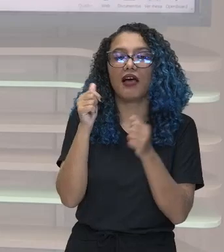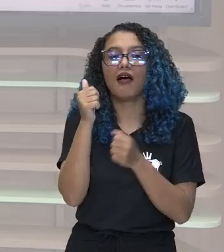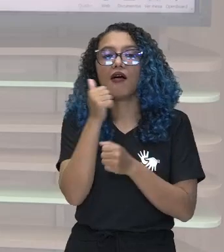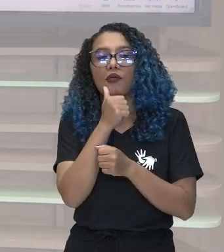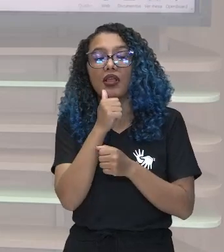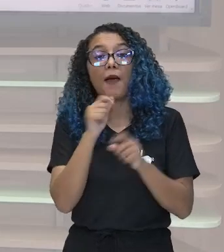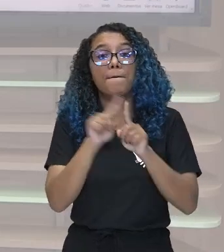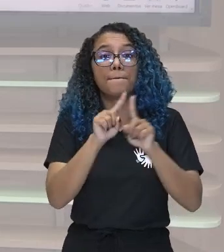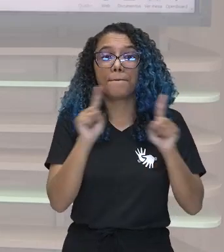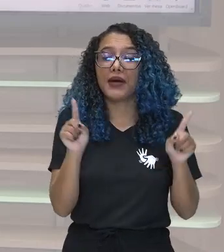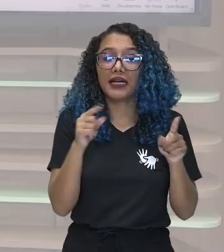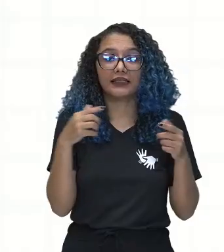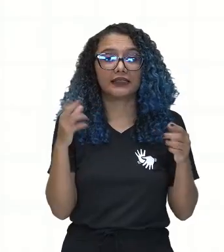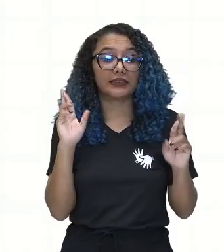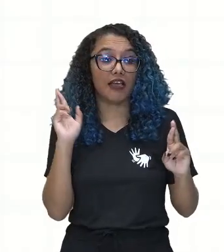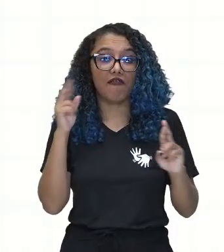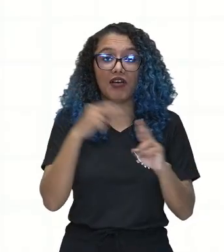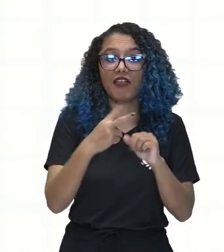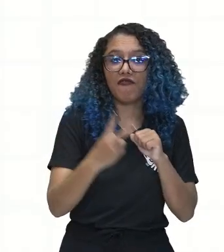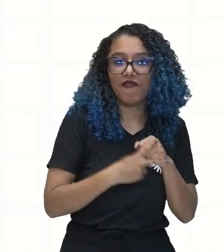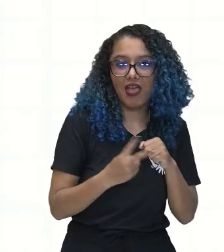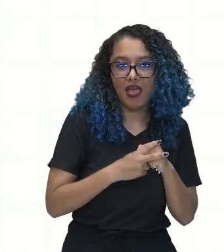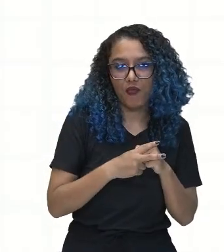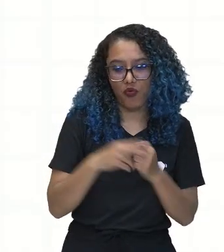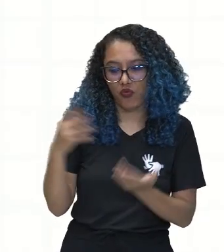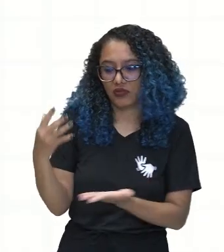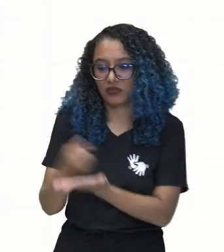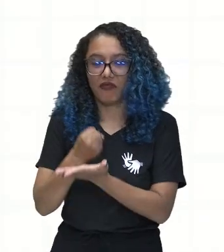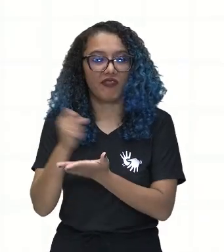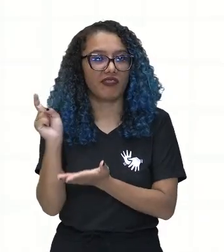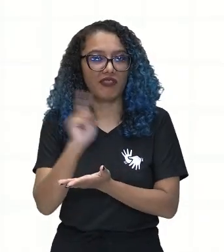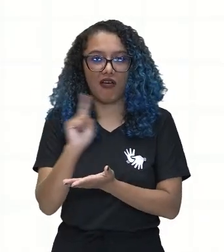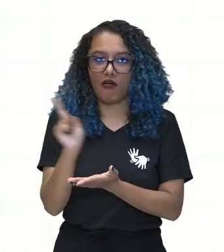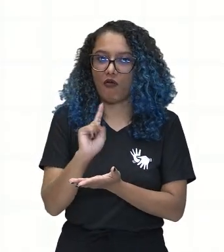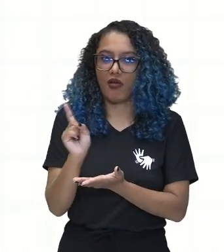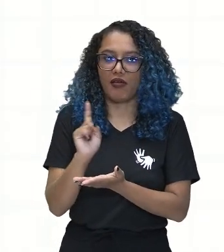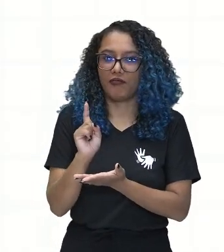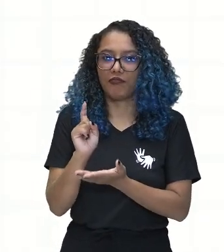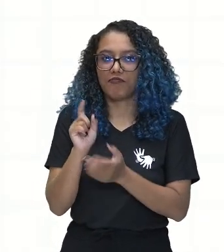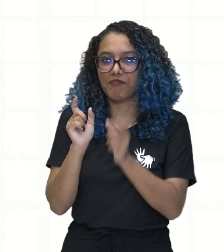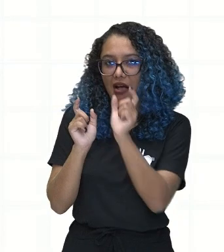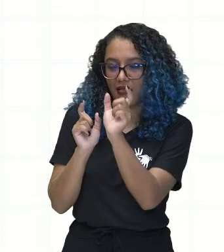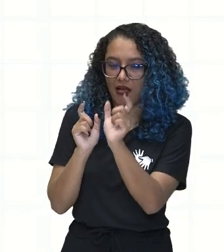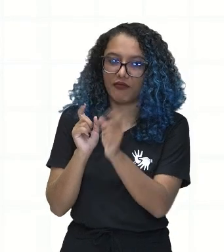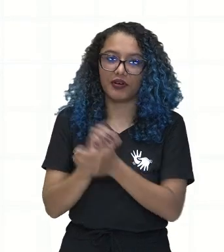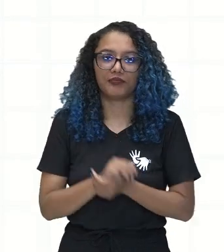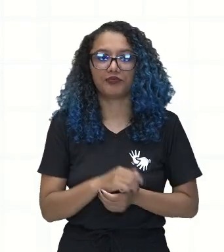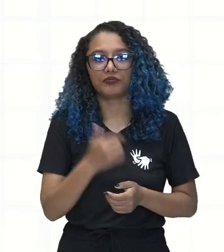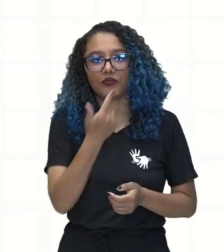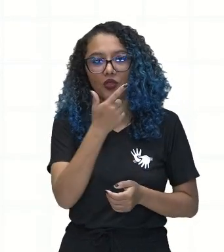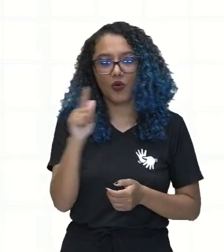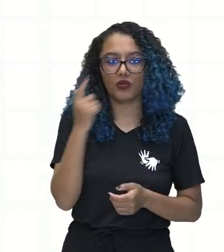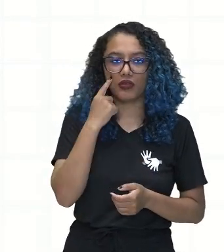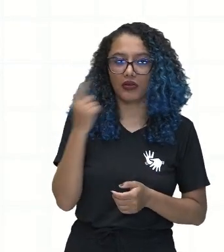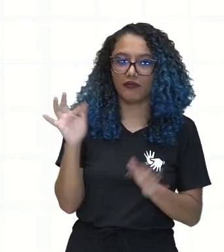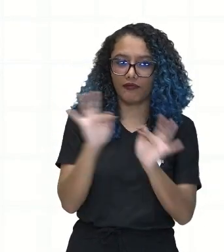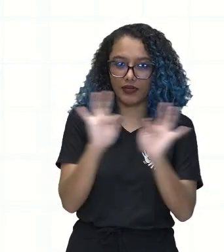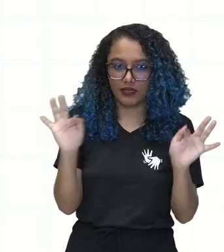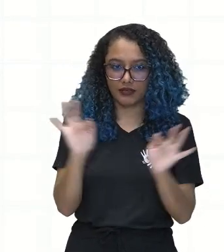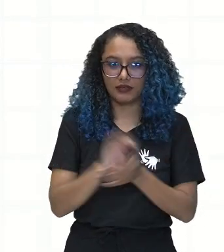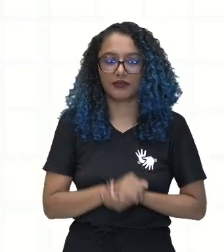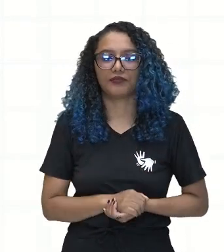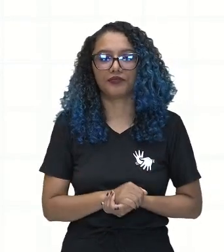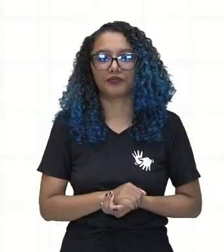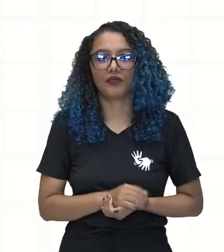verbo, tá bom? Outro exemplo, olha só. A polícia prendeu a pseudo.